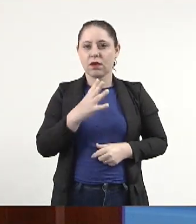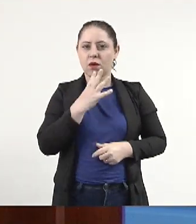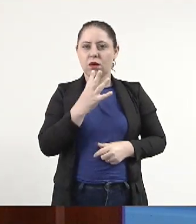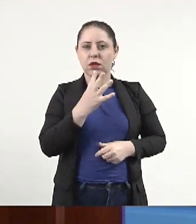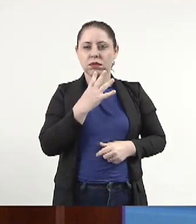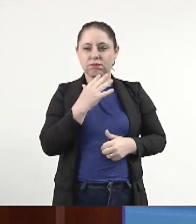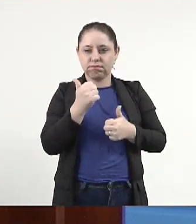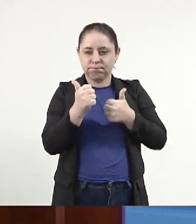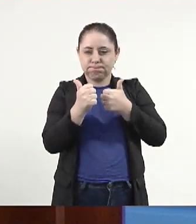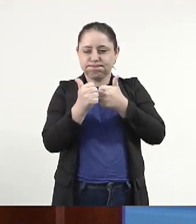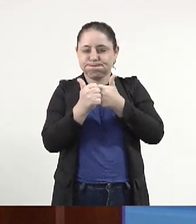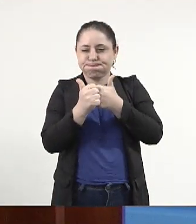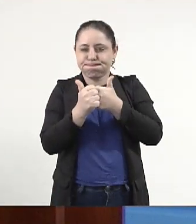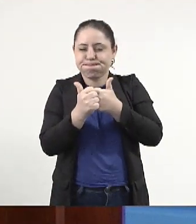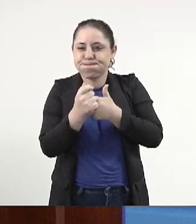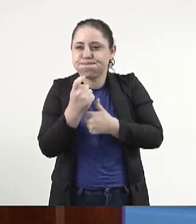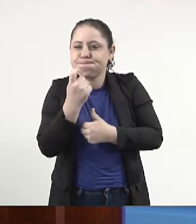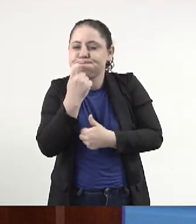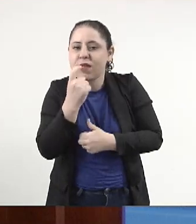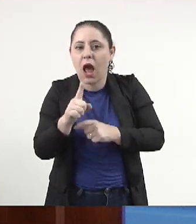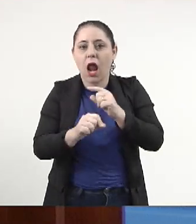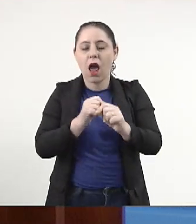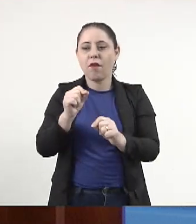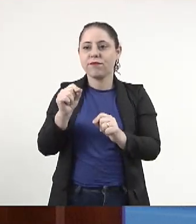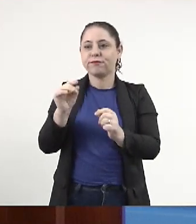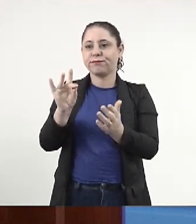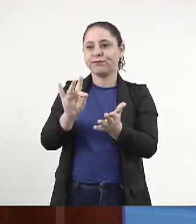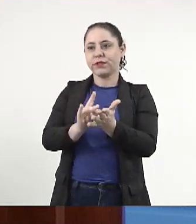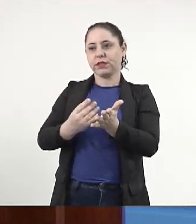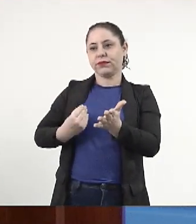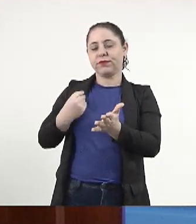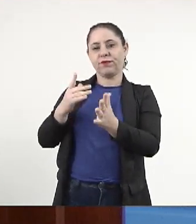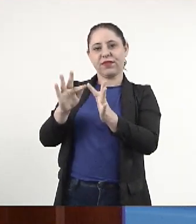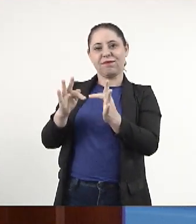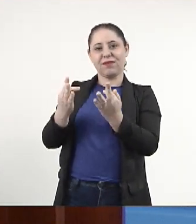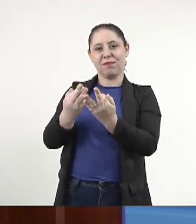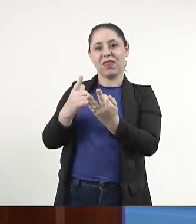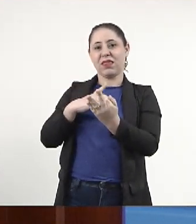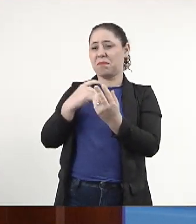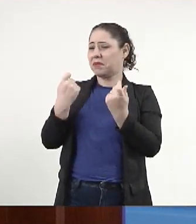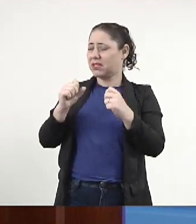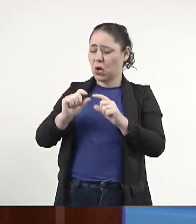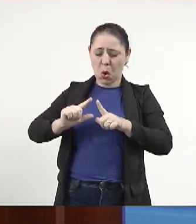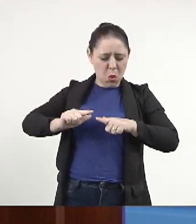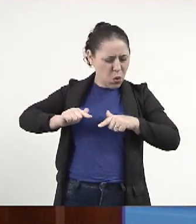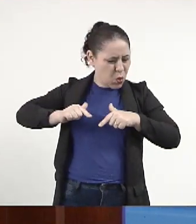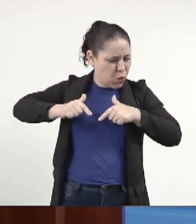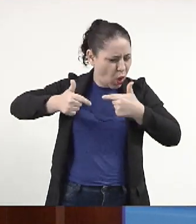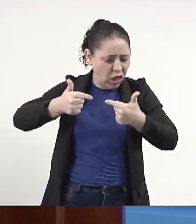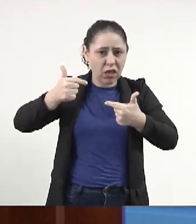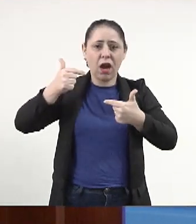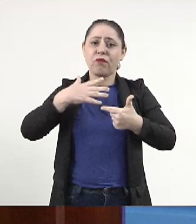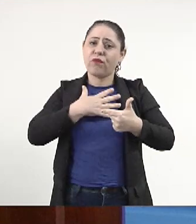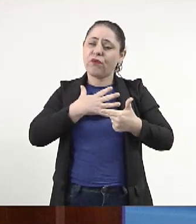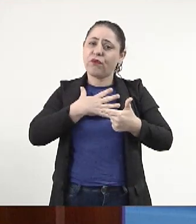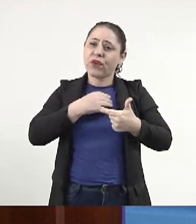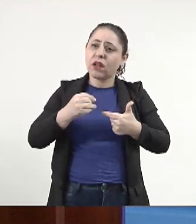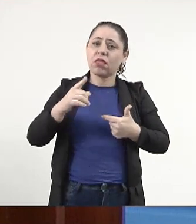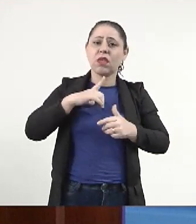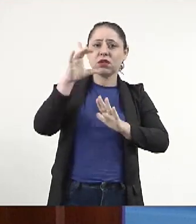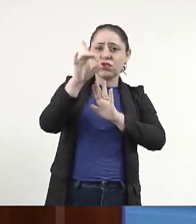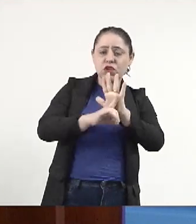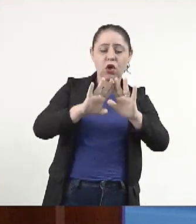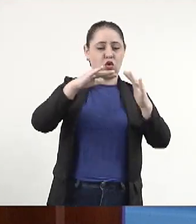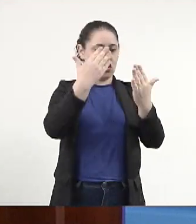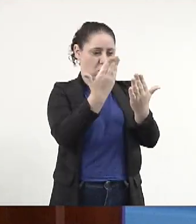Conheci de perto a realidade dessas famílias que têm que lutar para que os filhos tenham